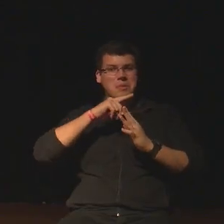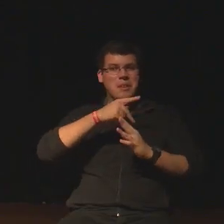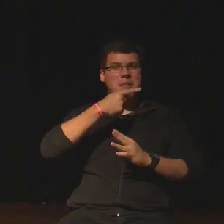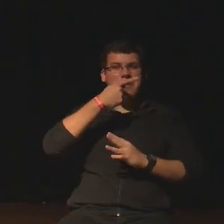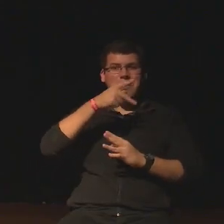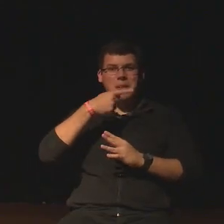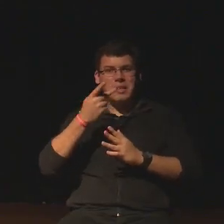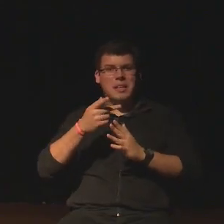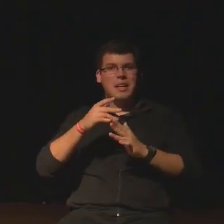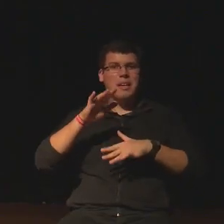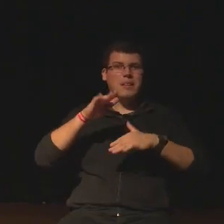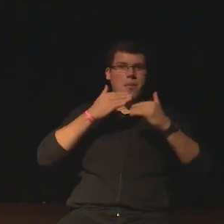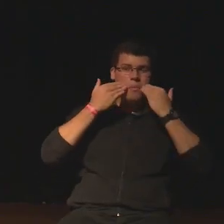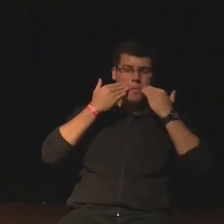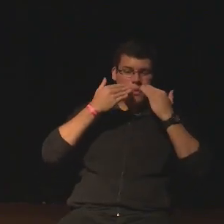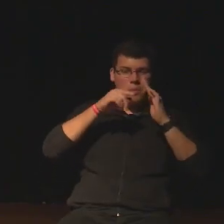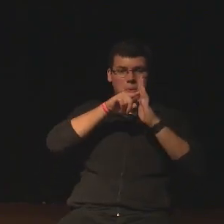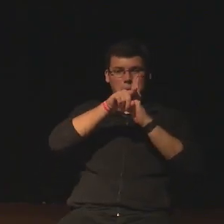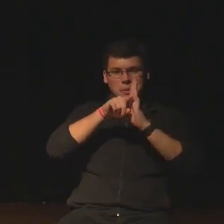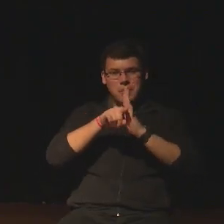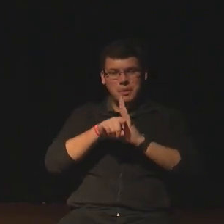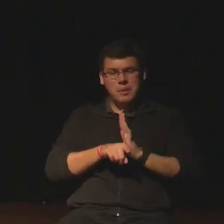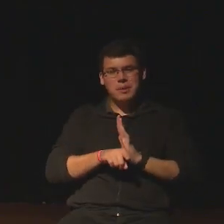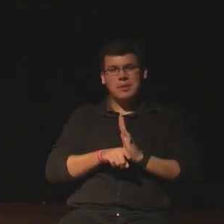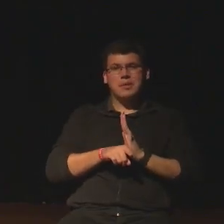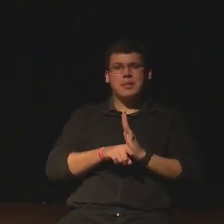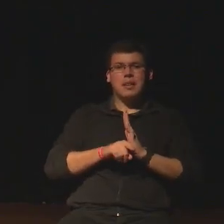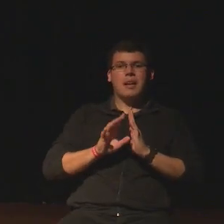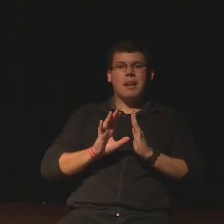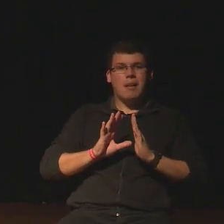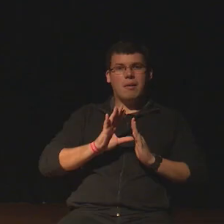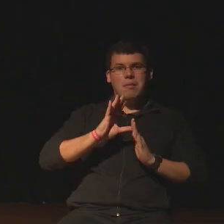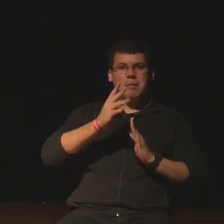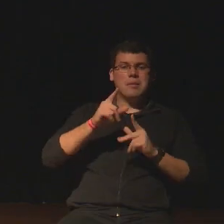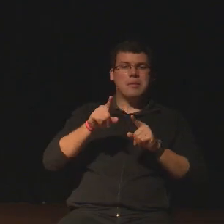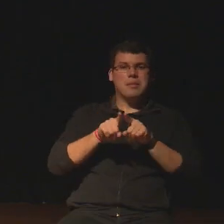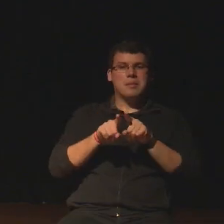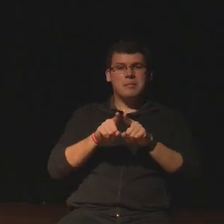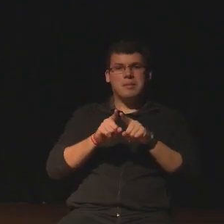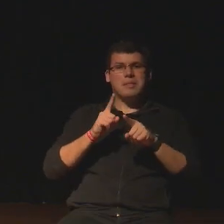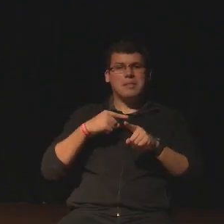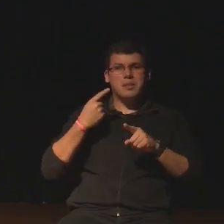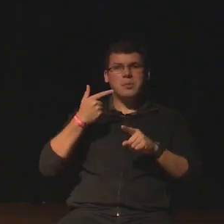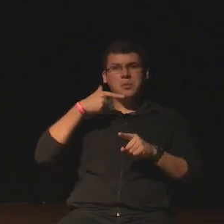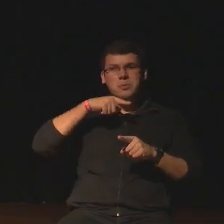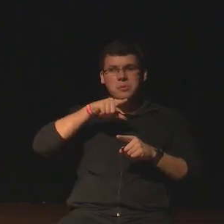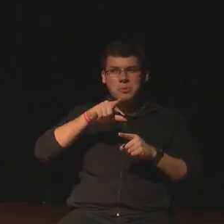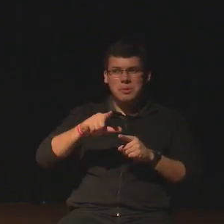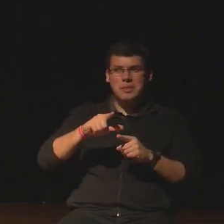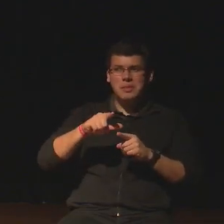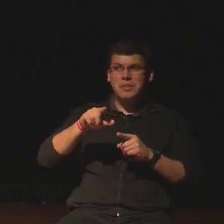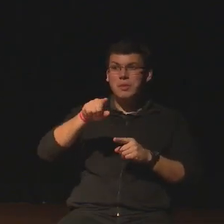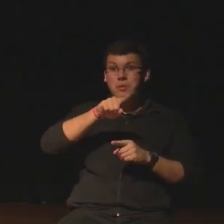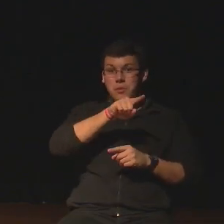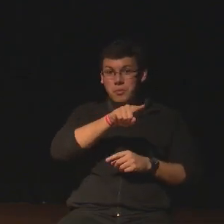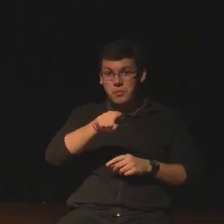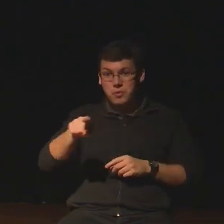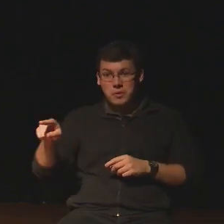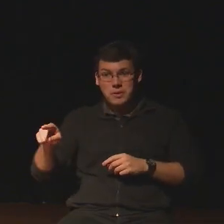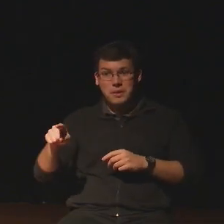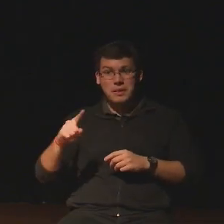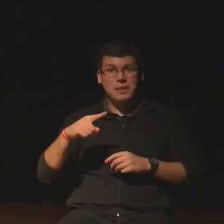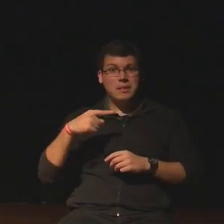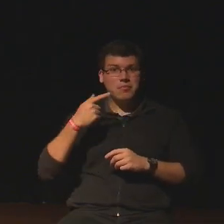quem não tem o horário para acompanhar aqui, mas que a gente possa ouvir diretamente de vocês. Então, só para já ter de ponto de